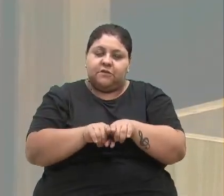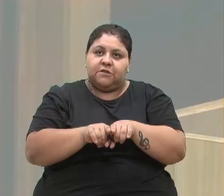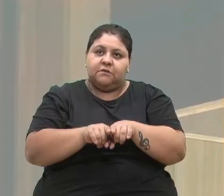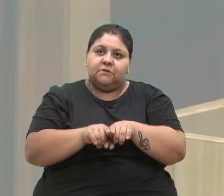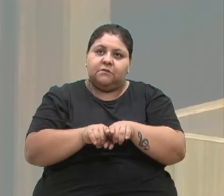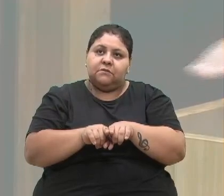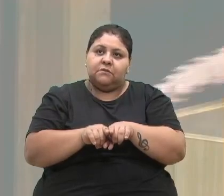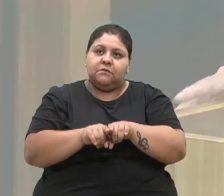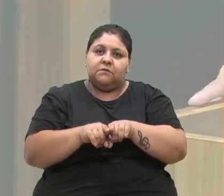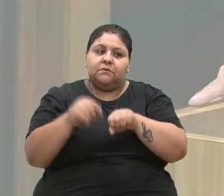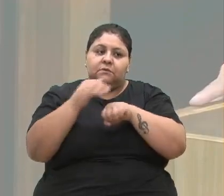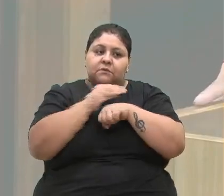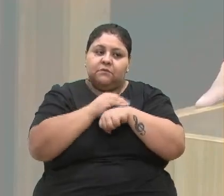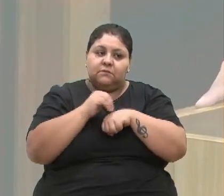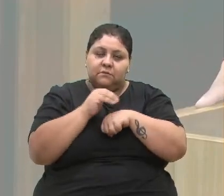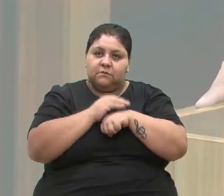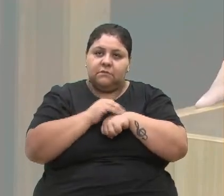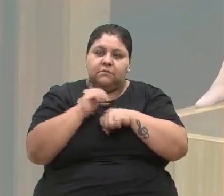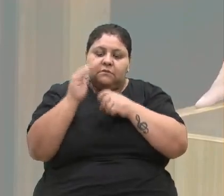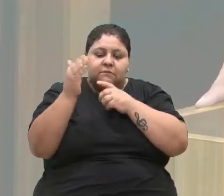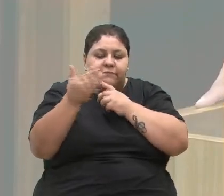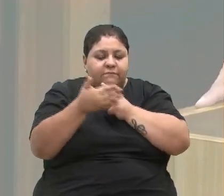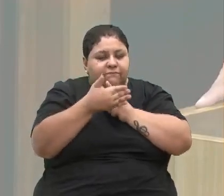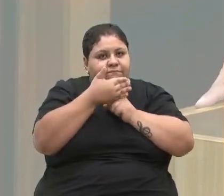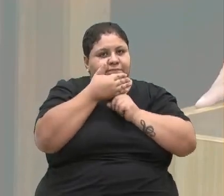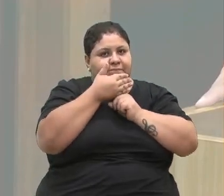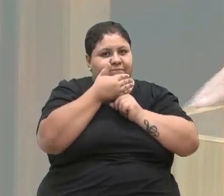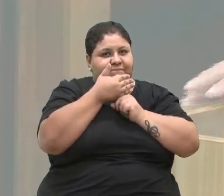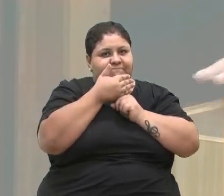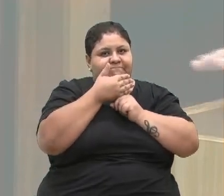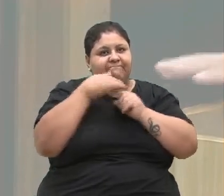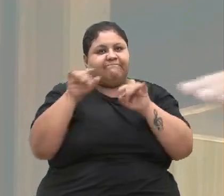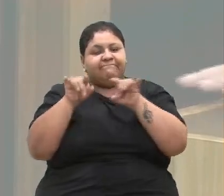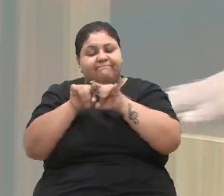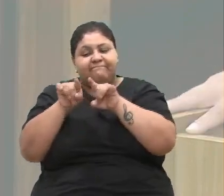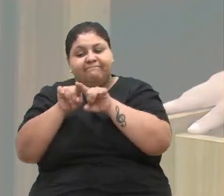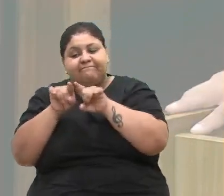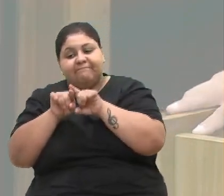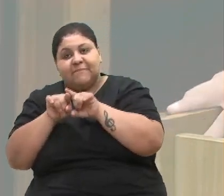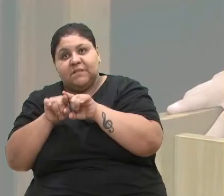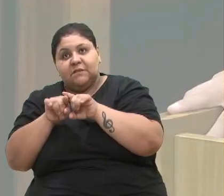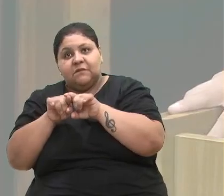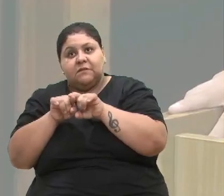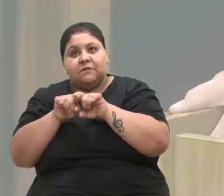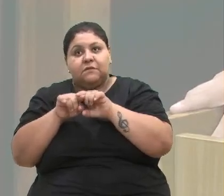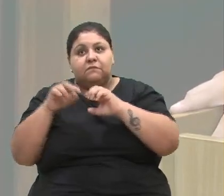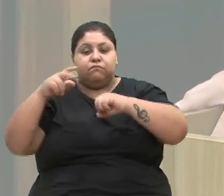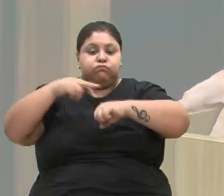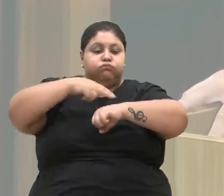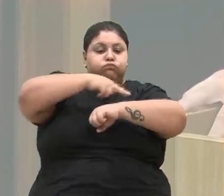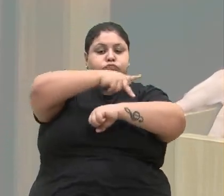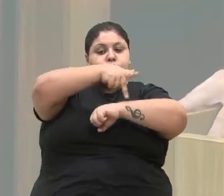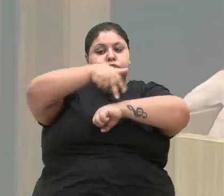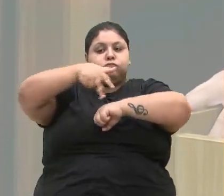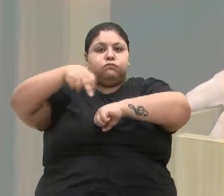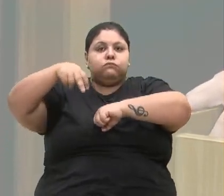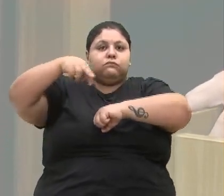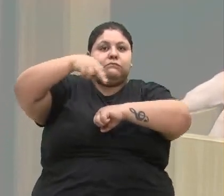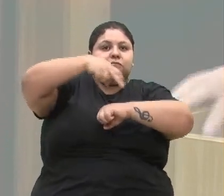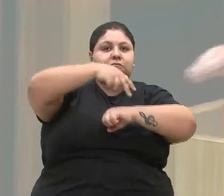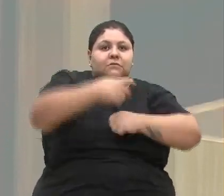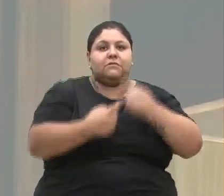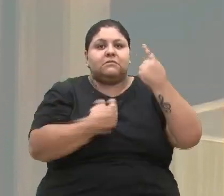o carinho, o acolhimento e também transitando pela casa, algumas